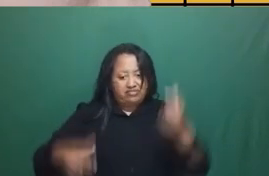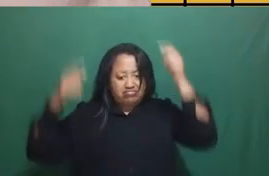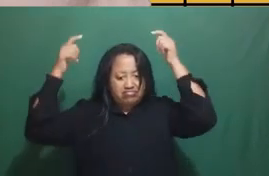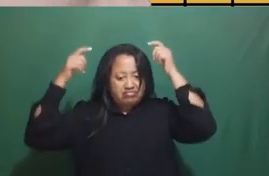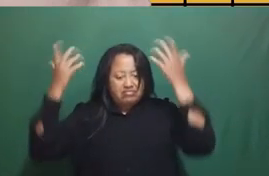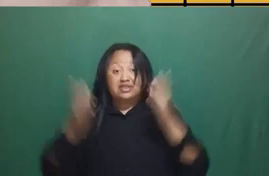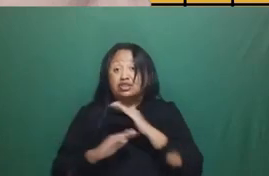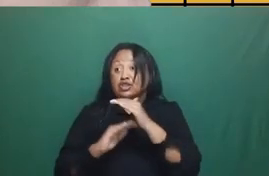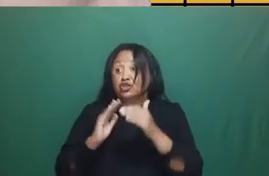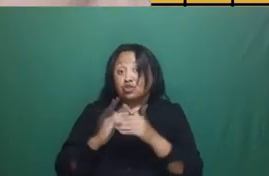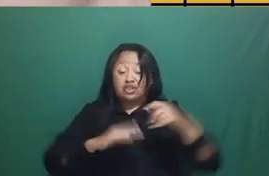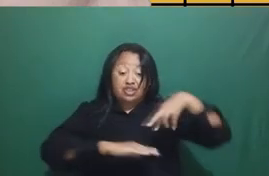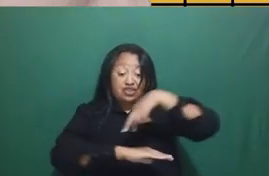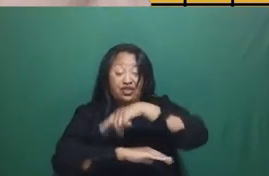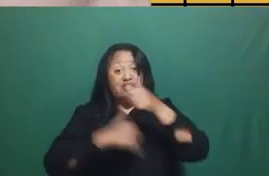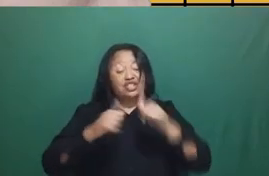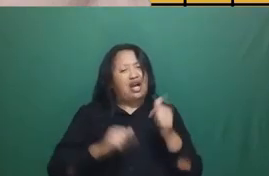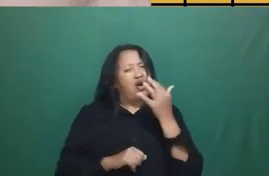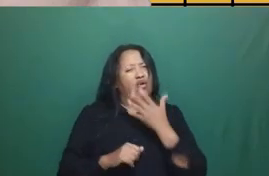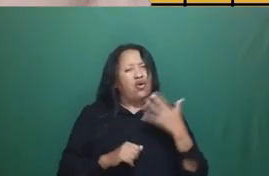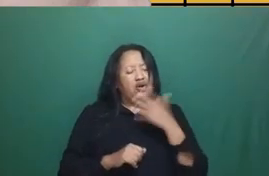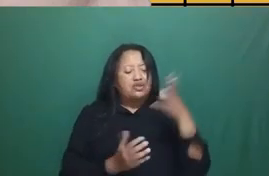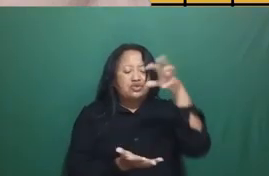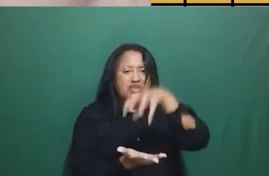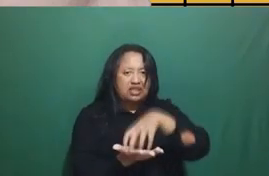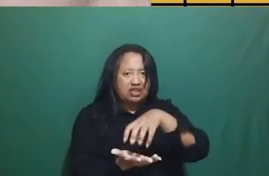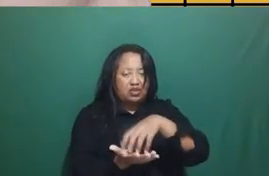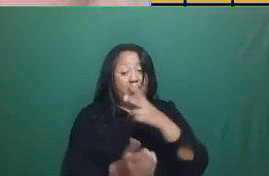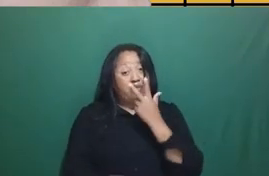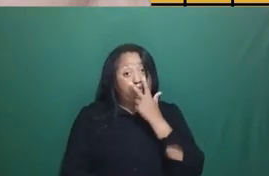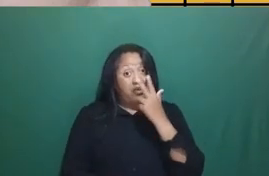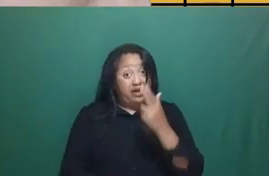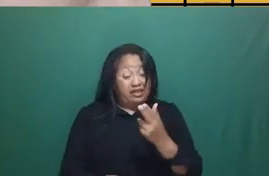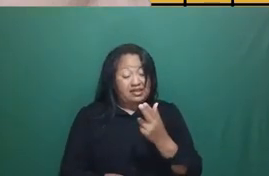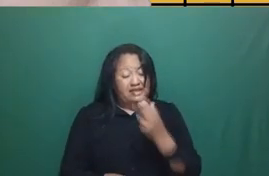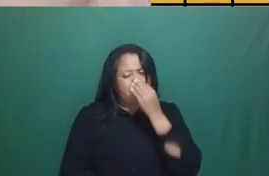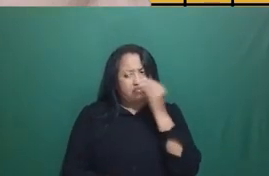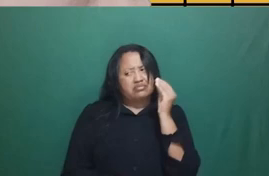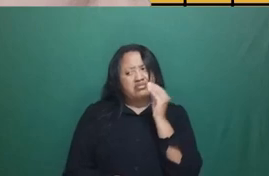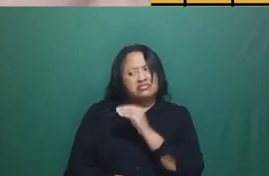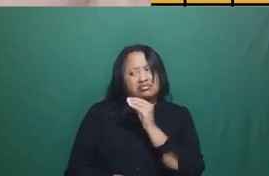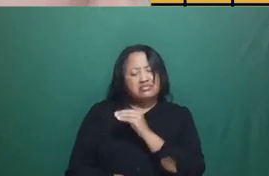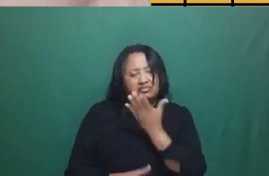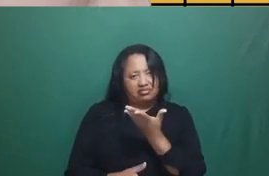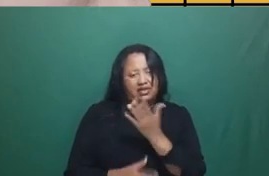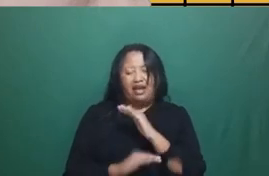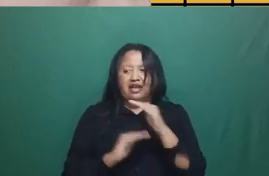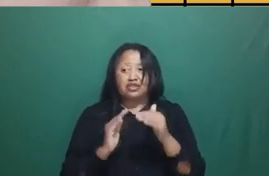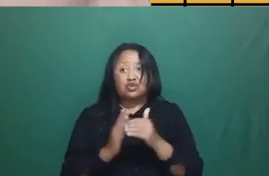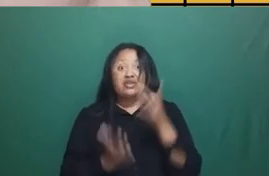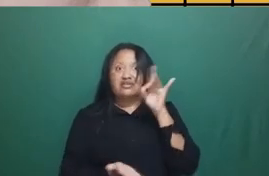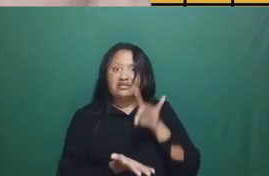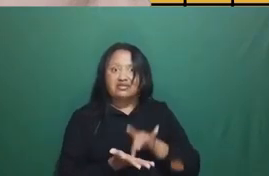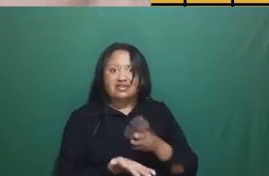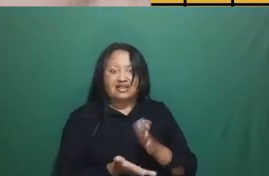desfile que tá ali de estar aqui cores no centro parece ignorar parece se sobrepor a toda essa